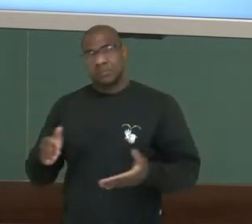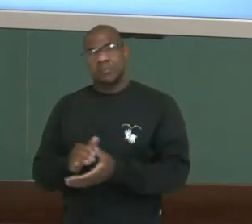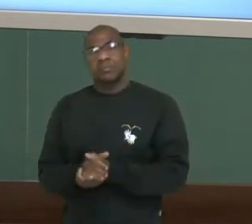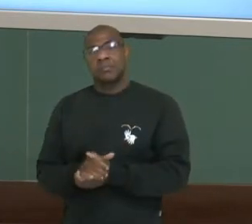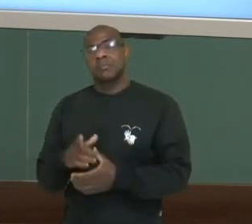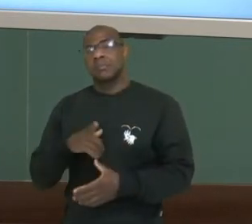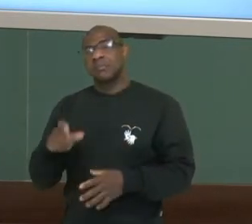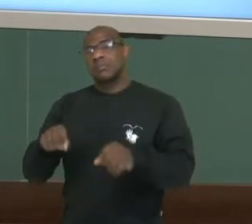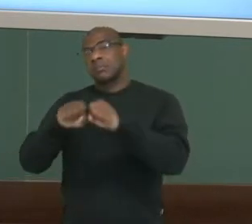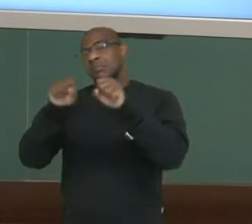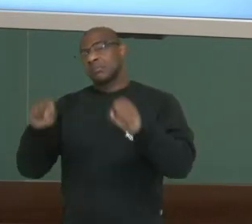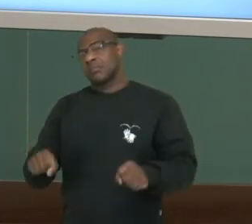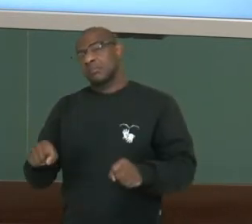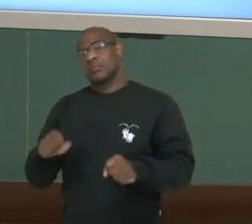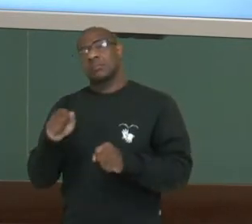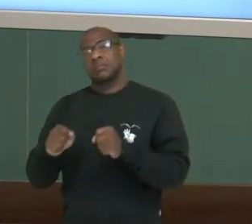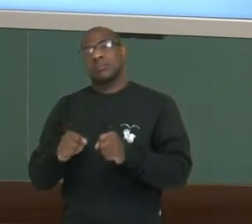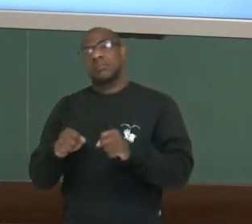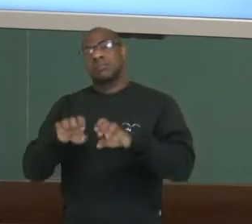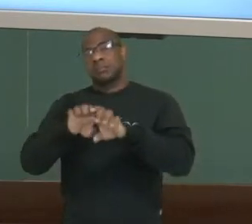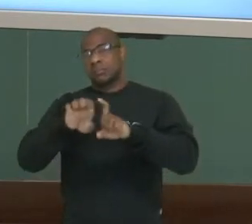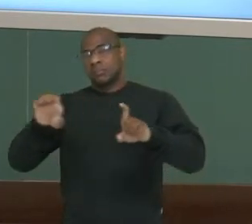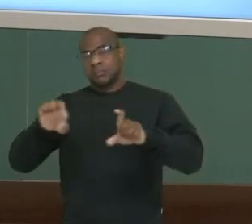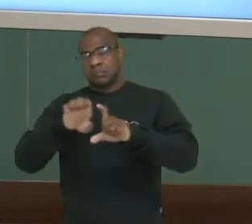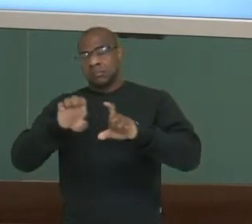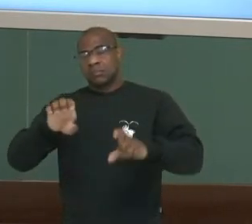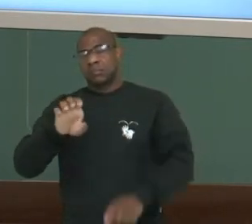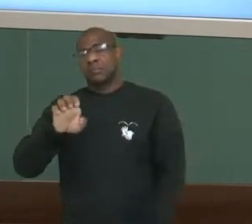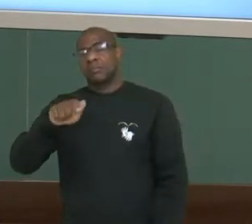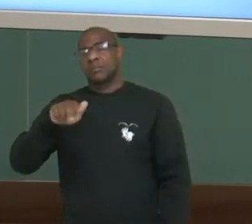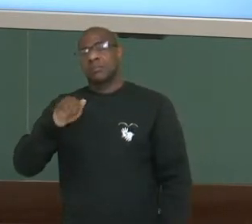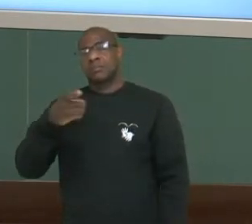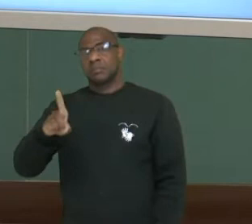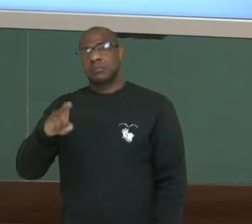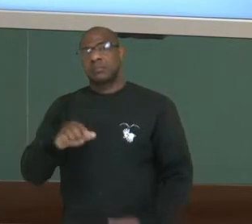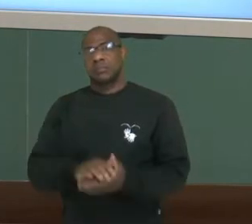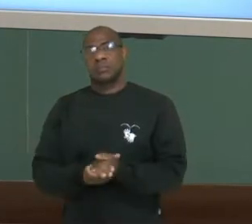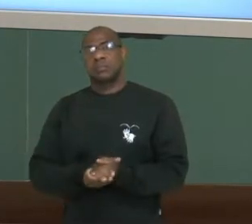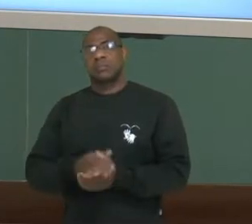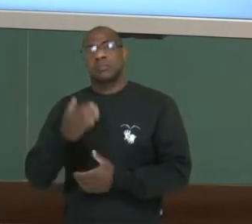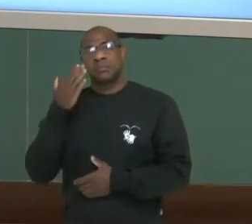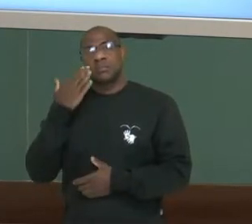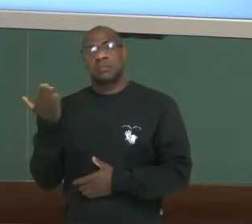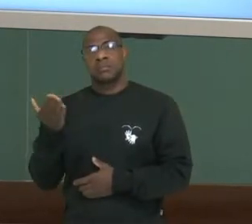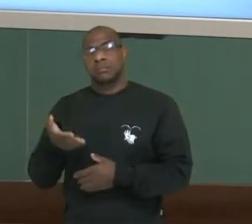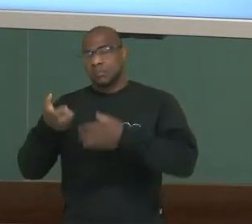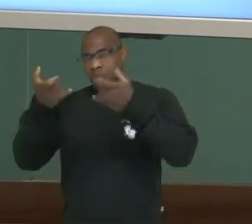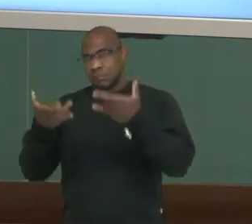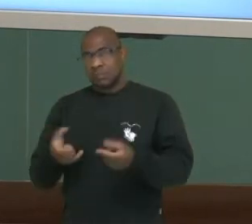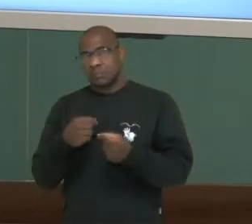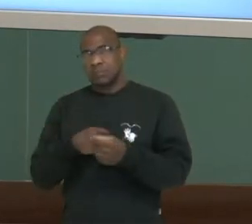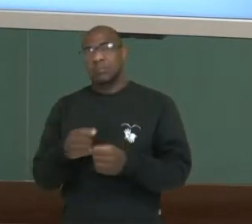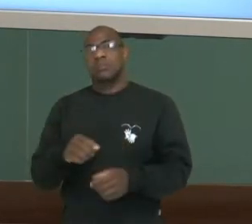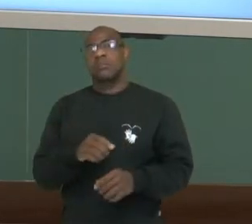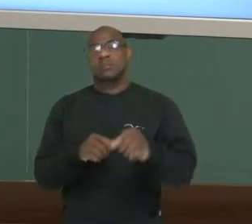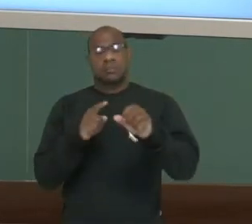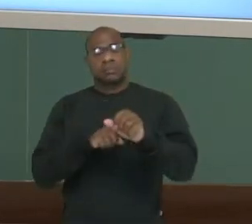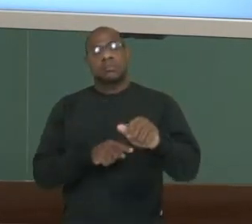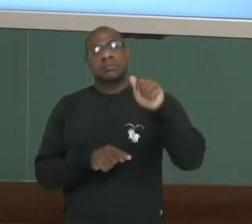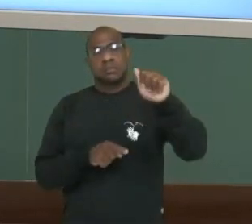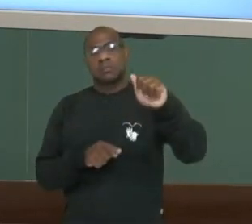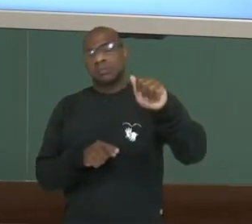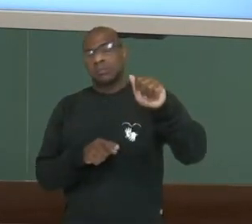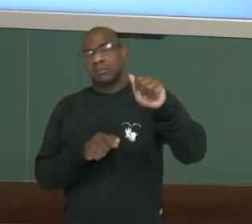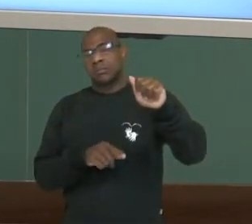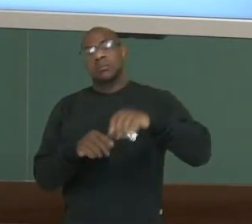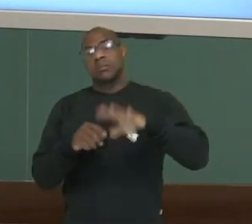os sistemas de equação. Porque eu tenho duas equações aqui. Determinar as coordenadas do ponto P, que tem